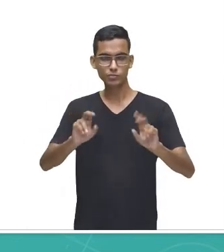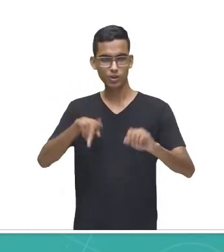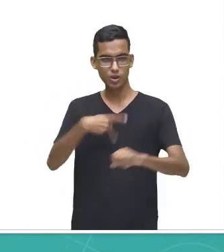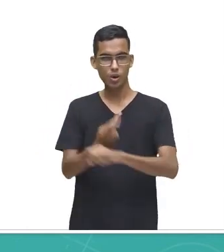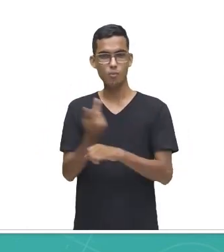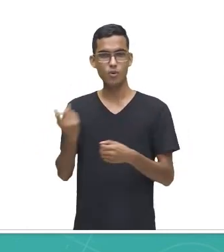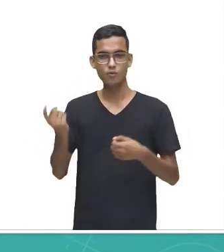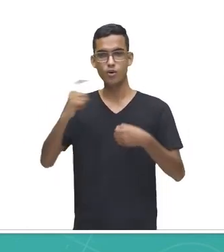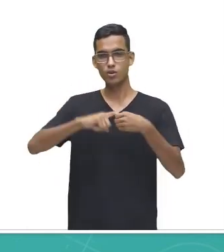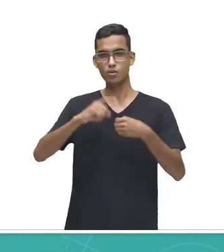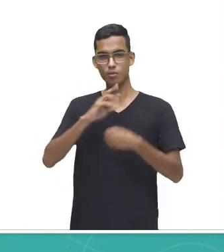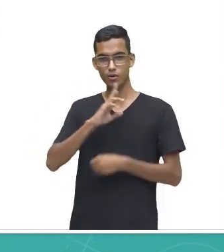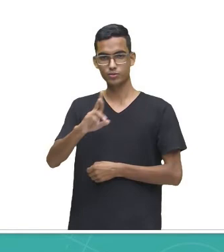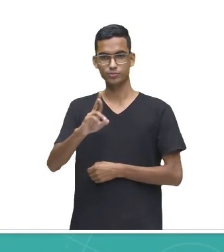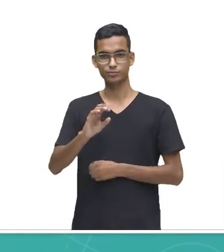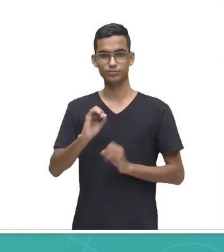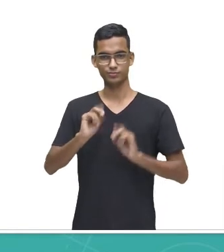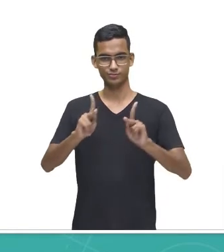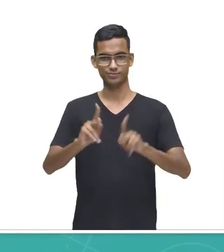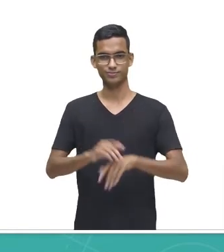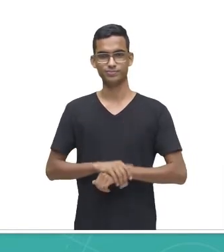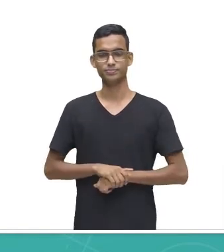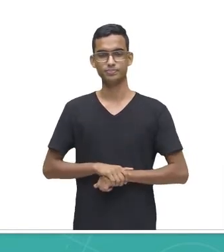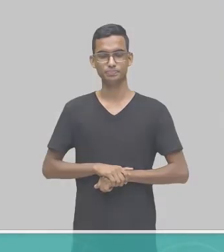nossa Dinâmica Local Interativa.